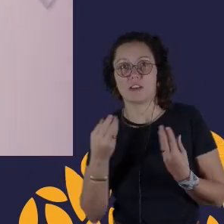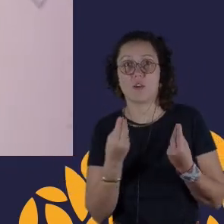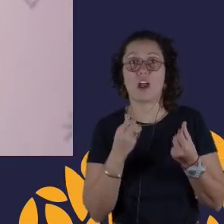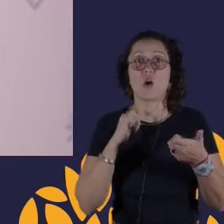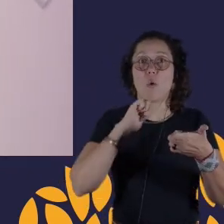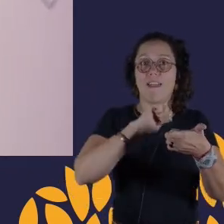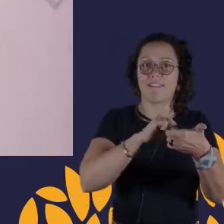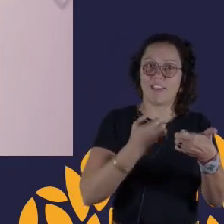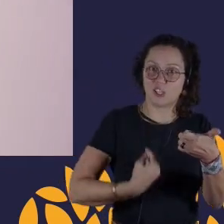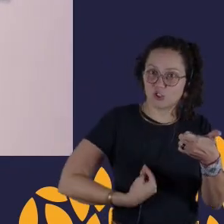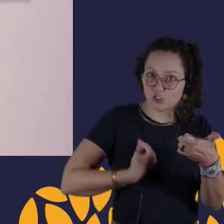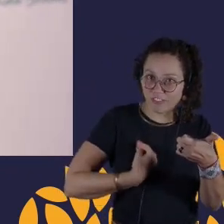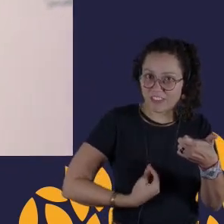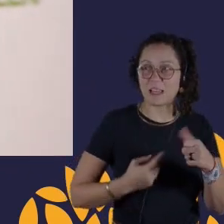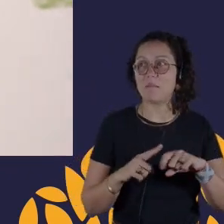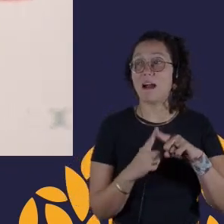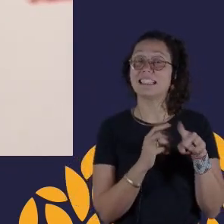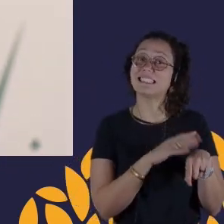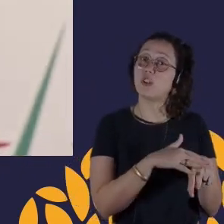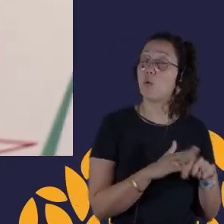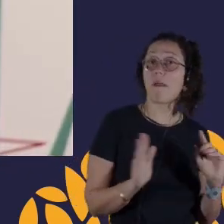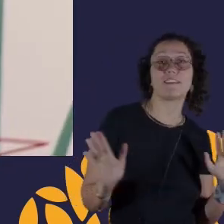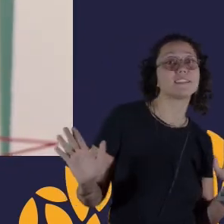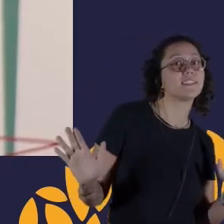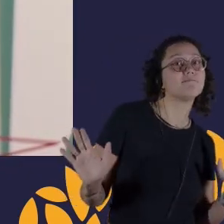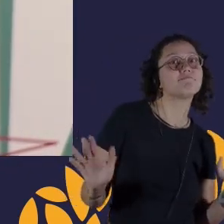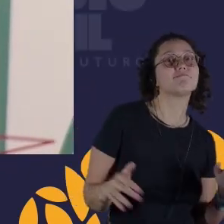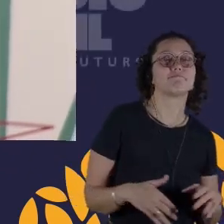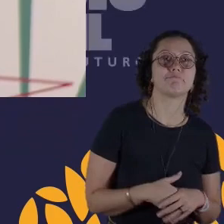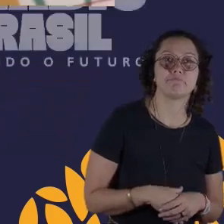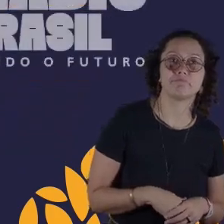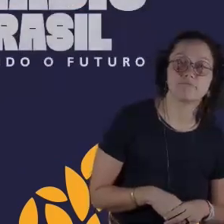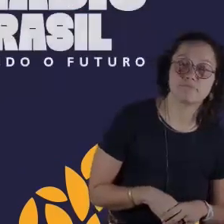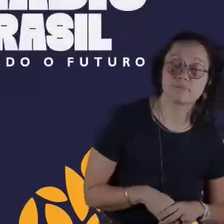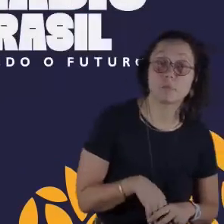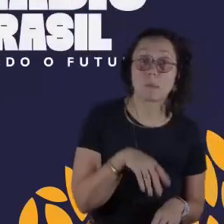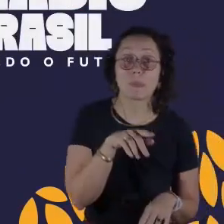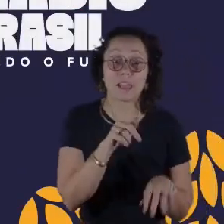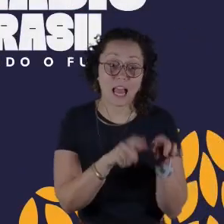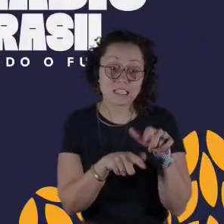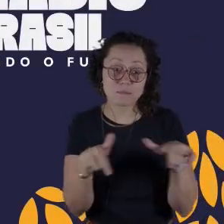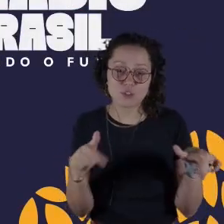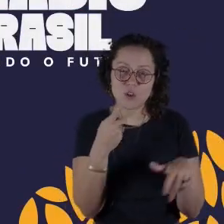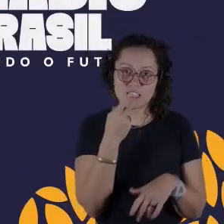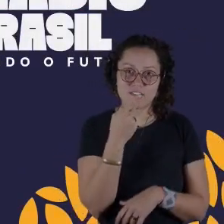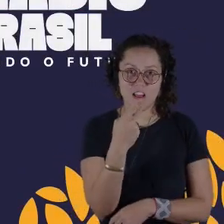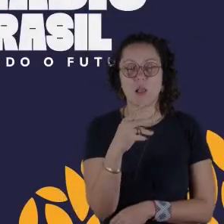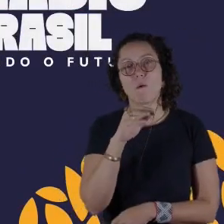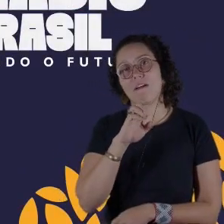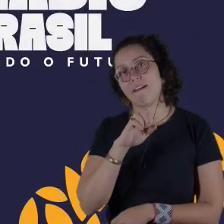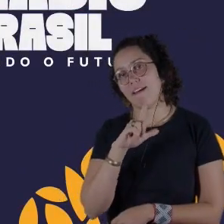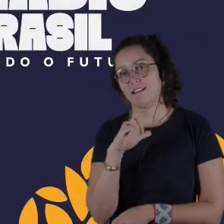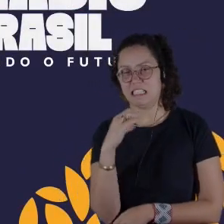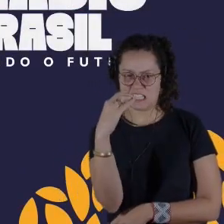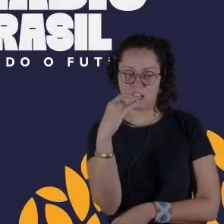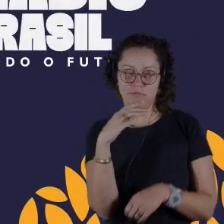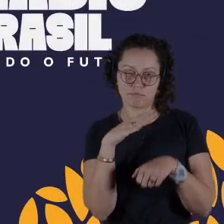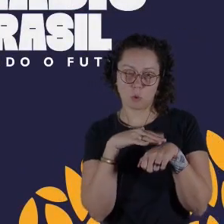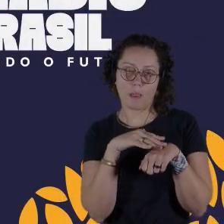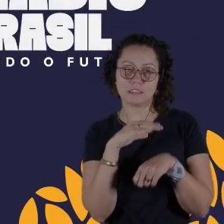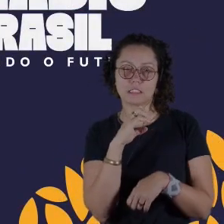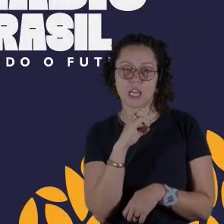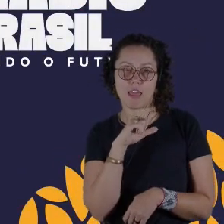doença. Então, as pessoas dizem esclerose múltipla, mas em